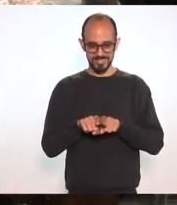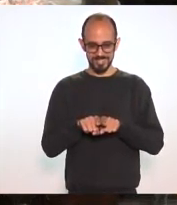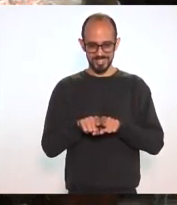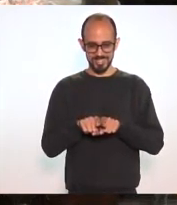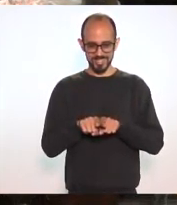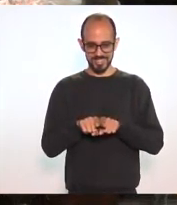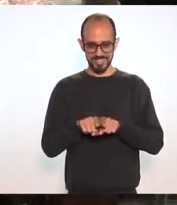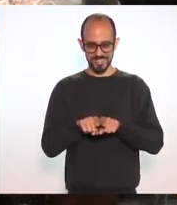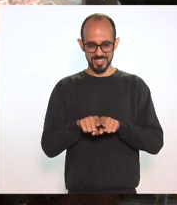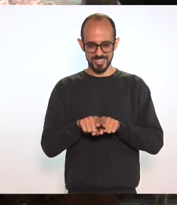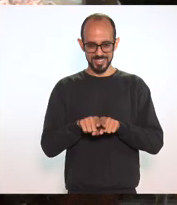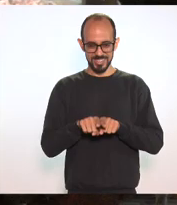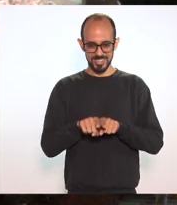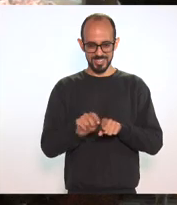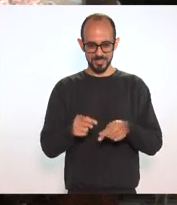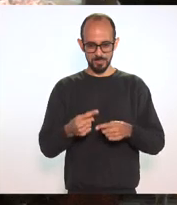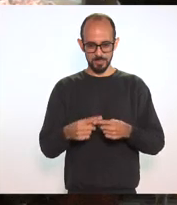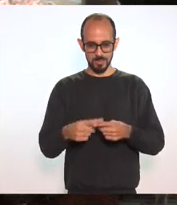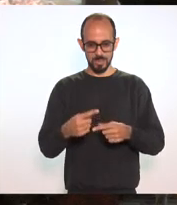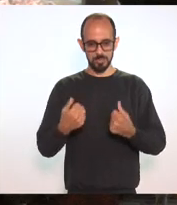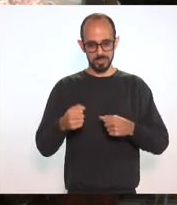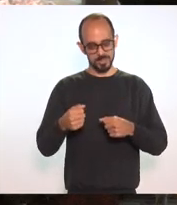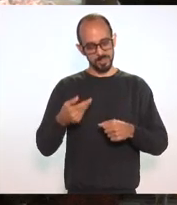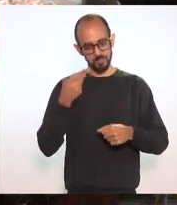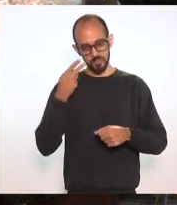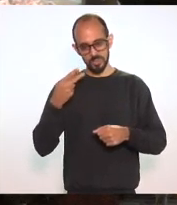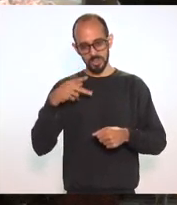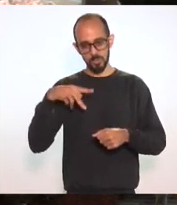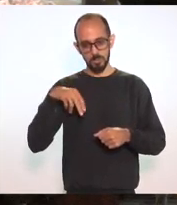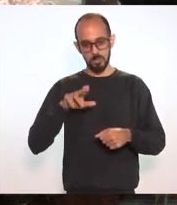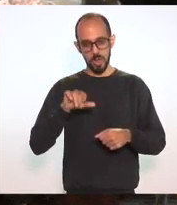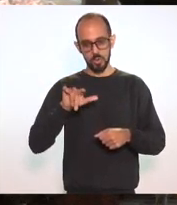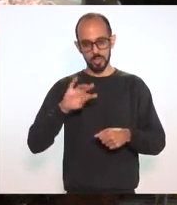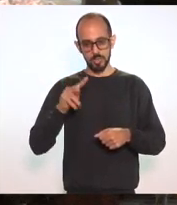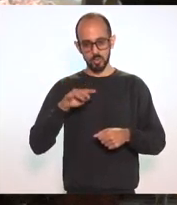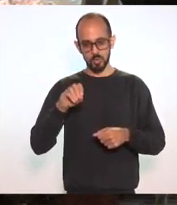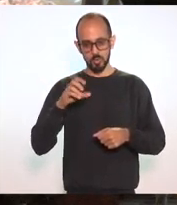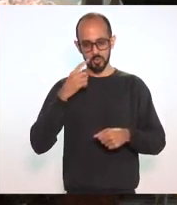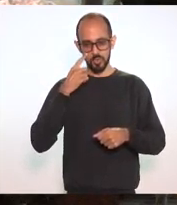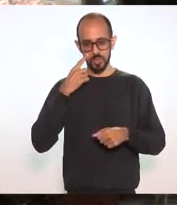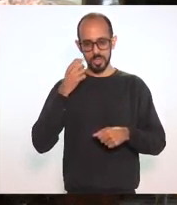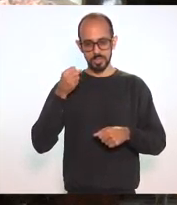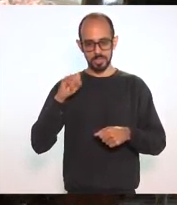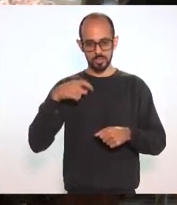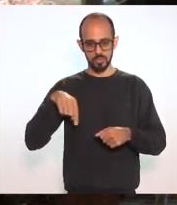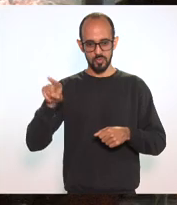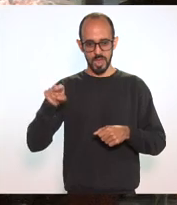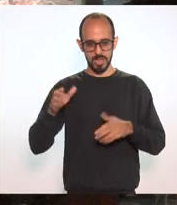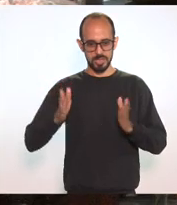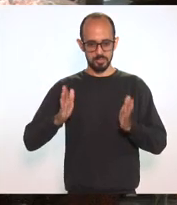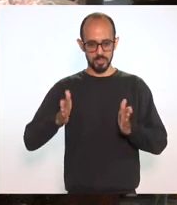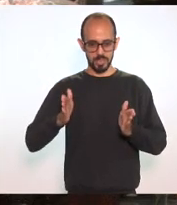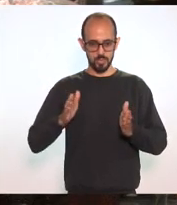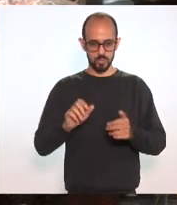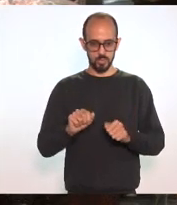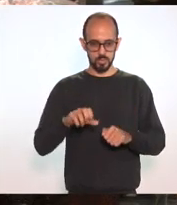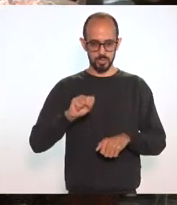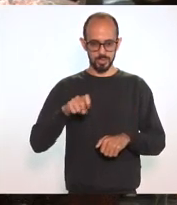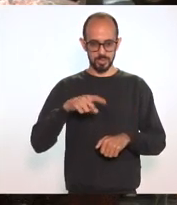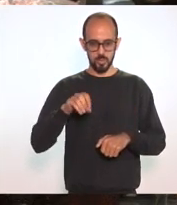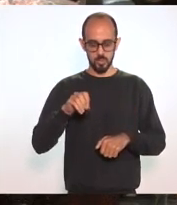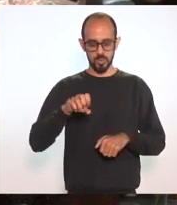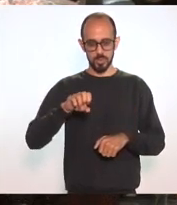gente precisamos lá no Paulinho. Vamos ver se a gente vai nesse período aí fazer uma visita. São Sebastião dos